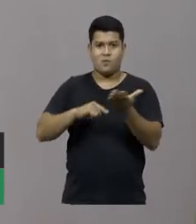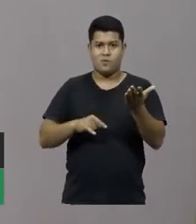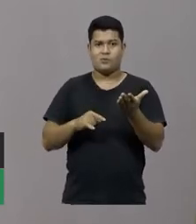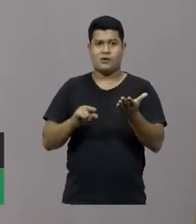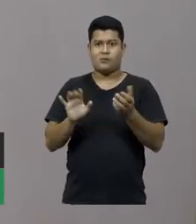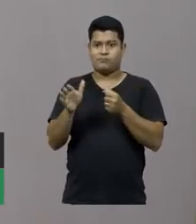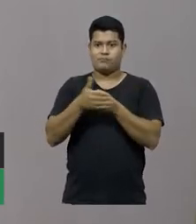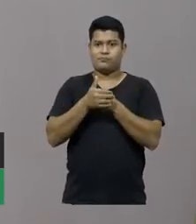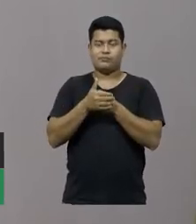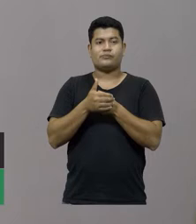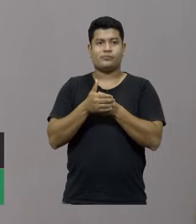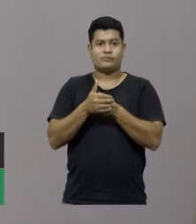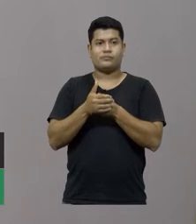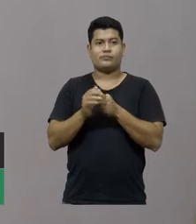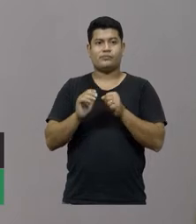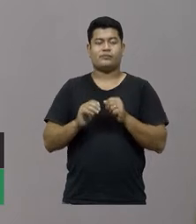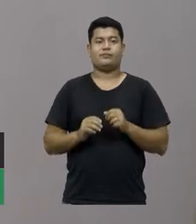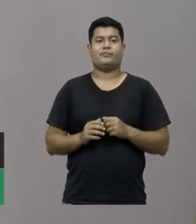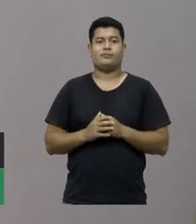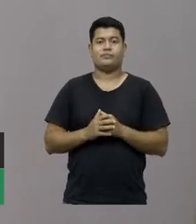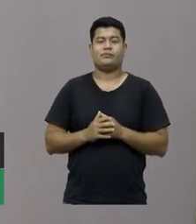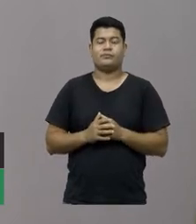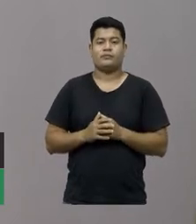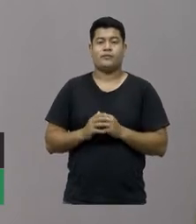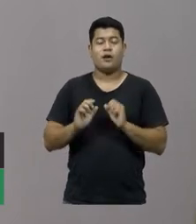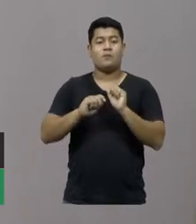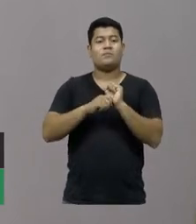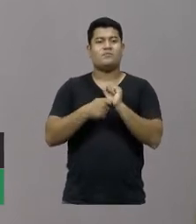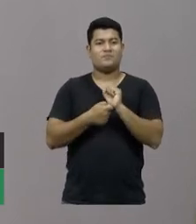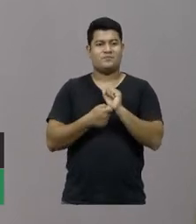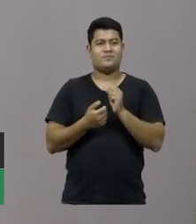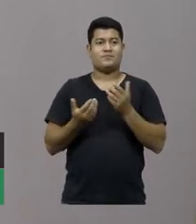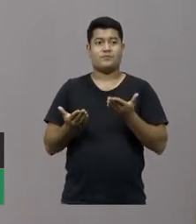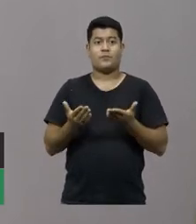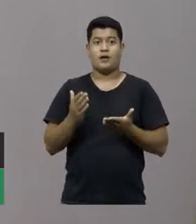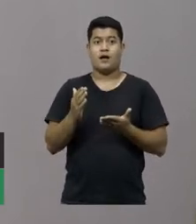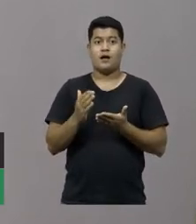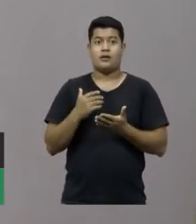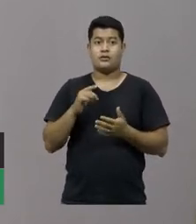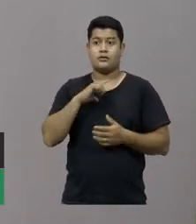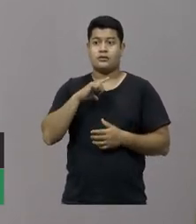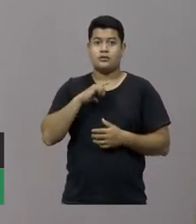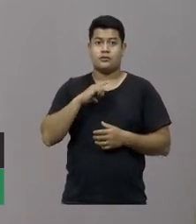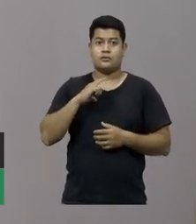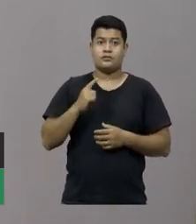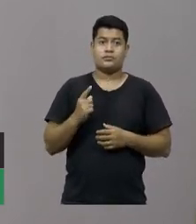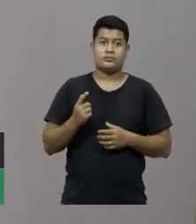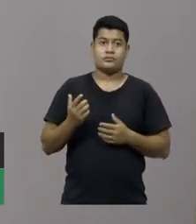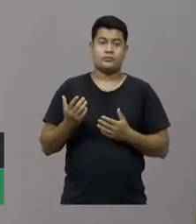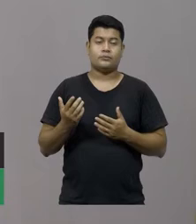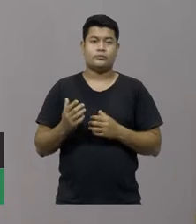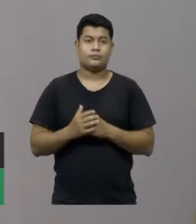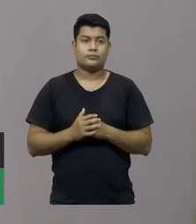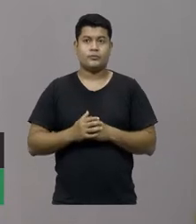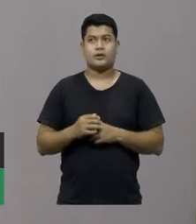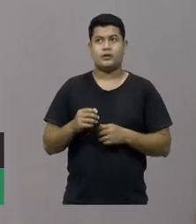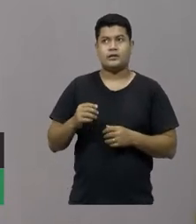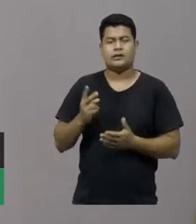sigilo no contrato. Aí disseram o seguinte, não, tem uma ideia, alguém, né? Tem um ideiudo. Alguém disse